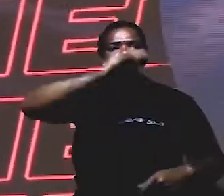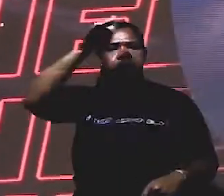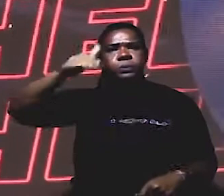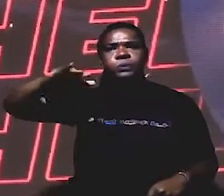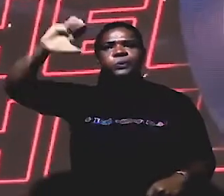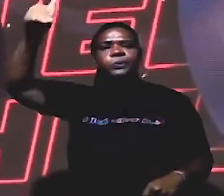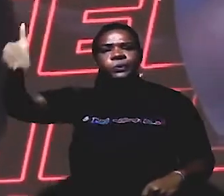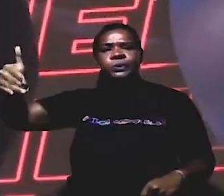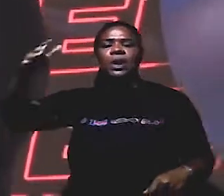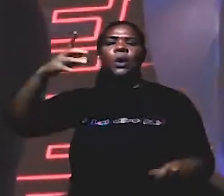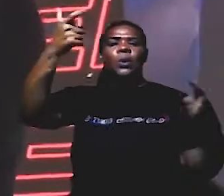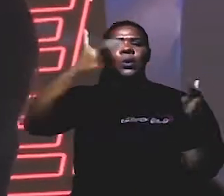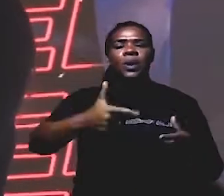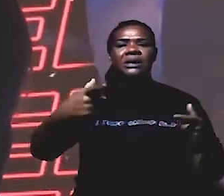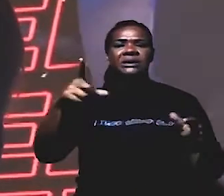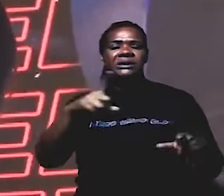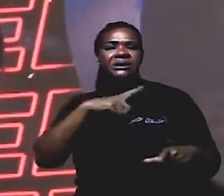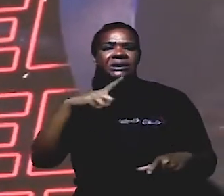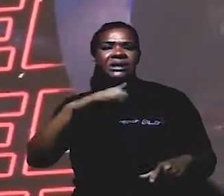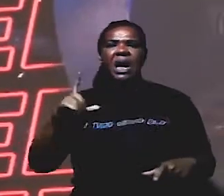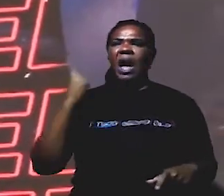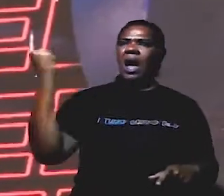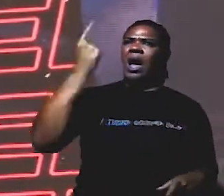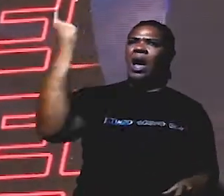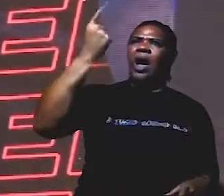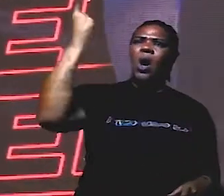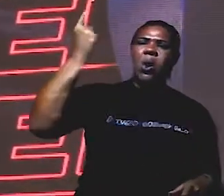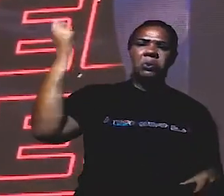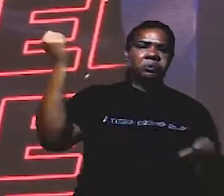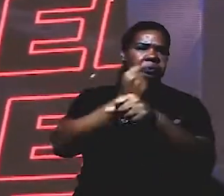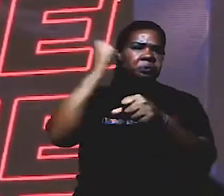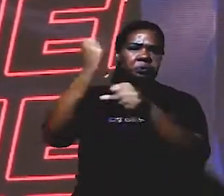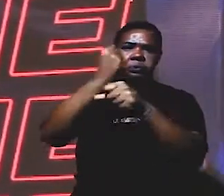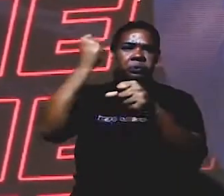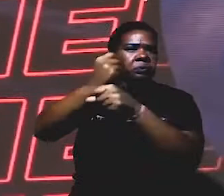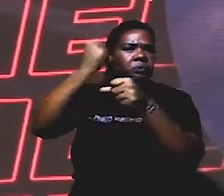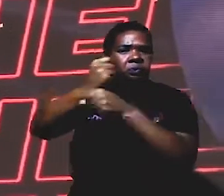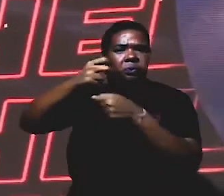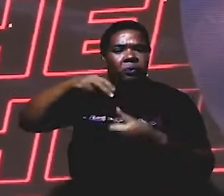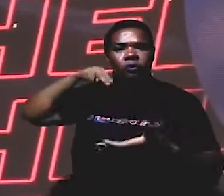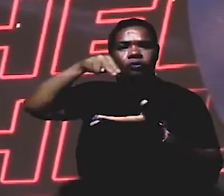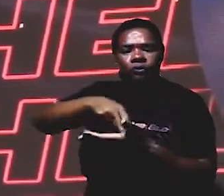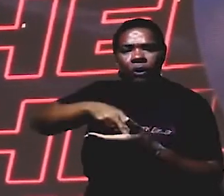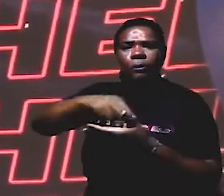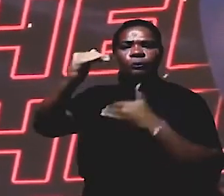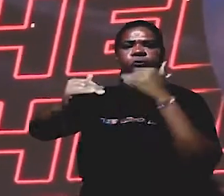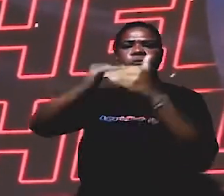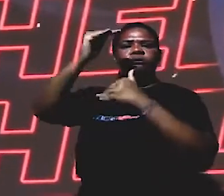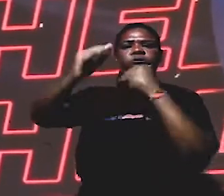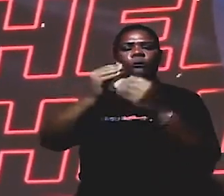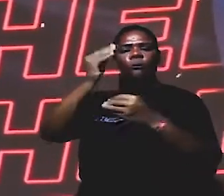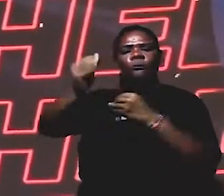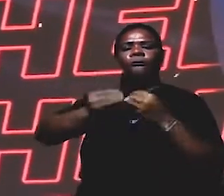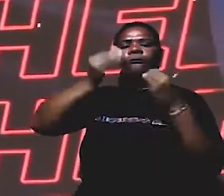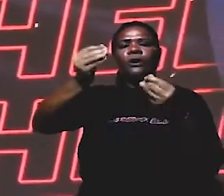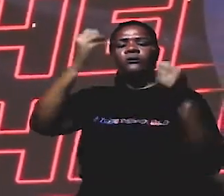a Gibeon, aonde havia um lugar alto que tinha estrutura para comportar o tamanho da oferta